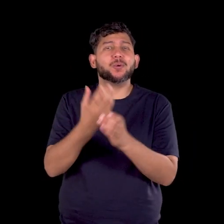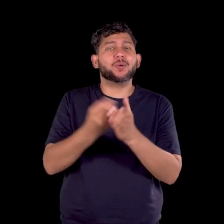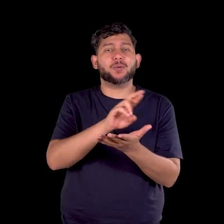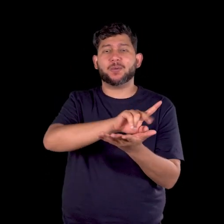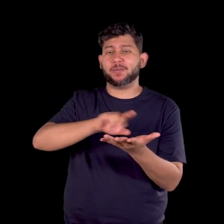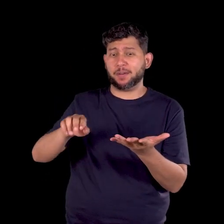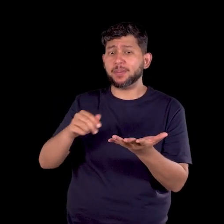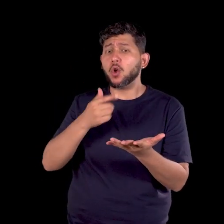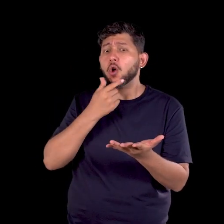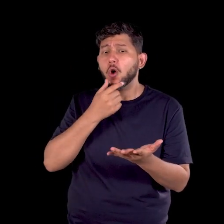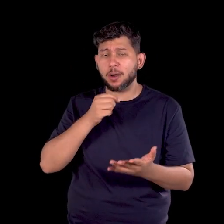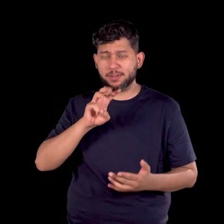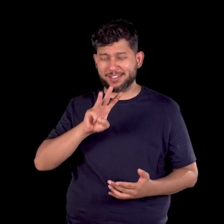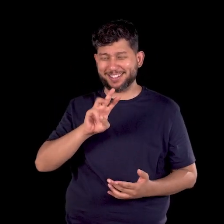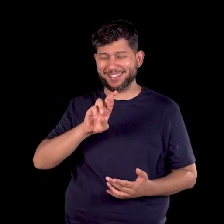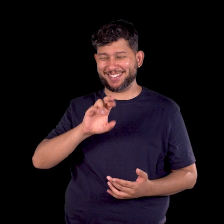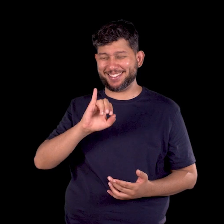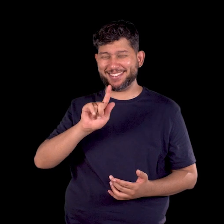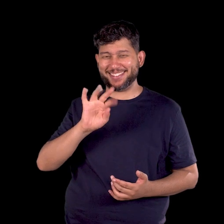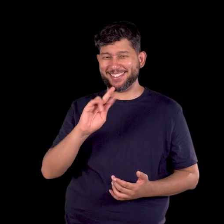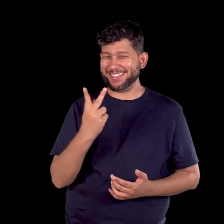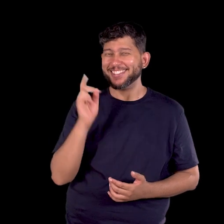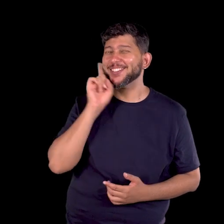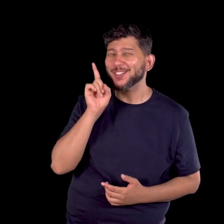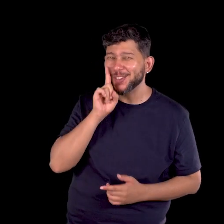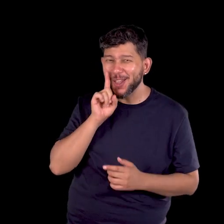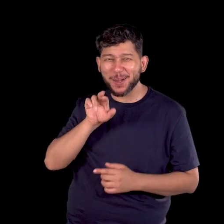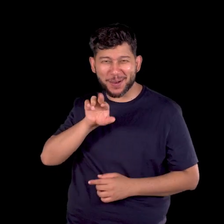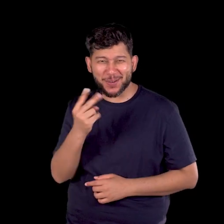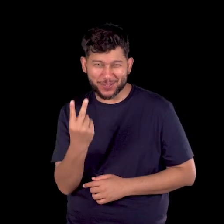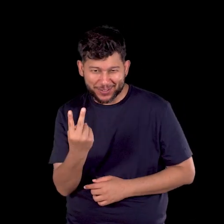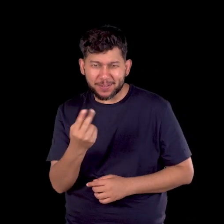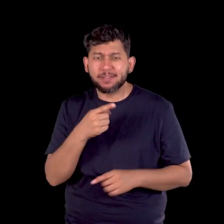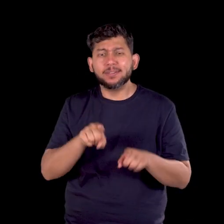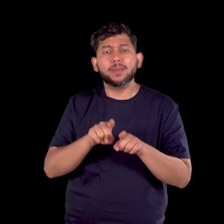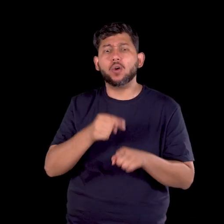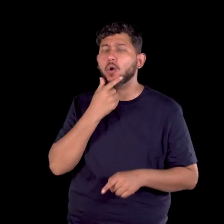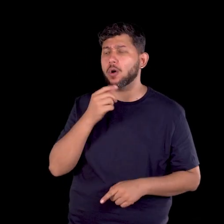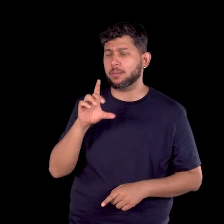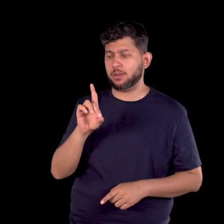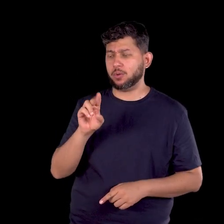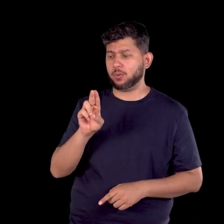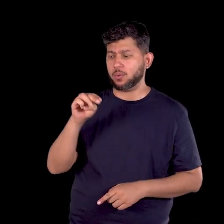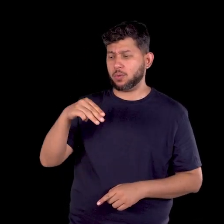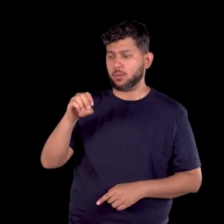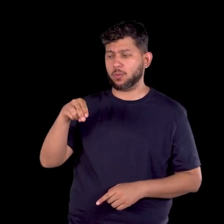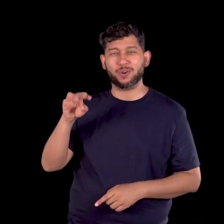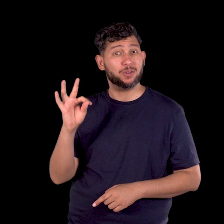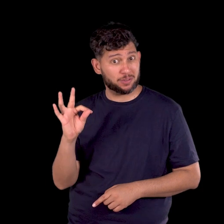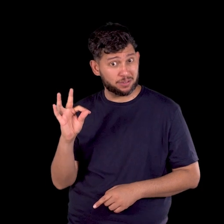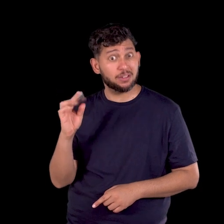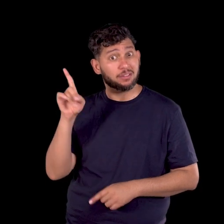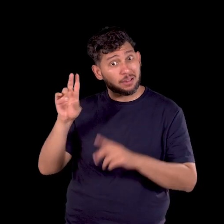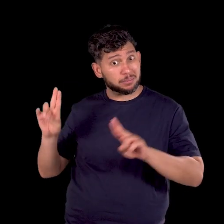as contribuições tanto dos irmãos Wright, nos Estados Unidos, como o brasileiro Santos Dumont, em Paris,